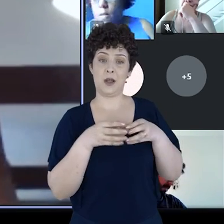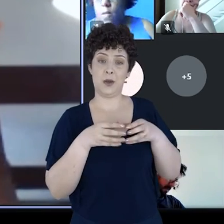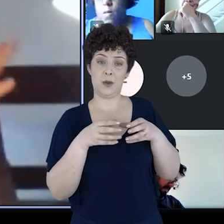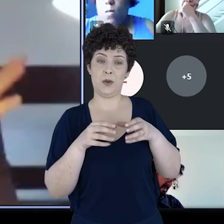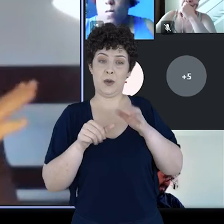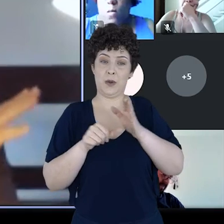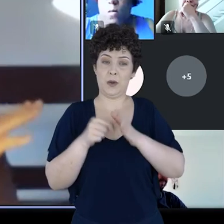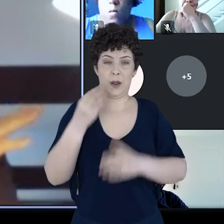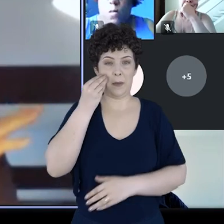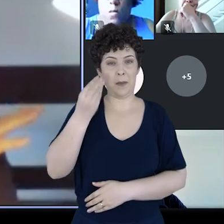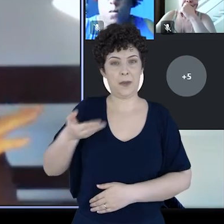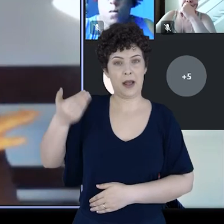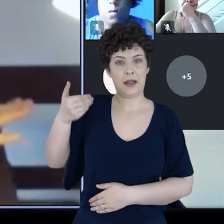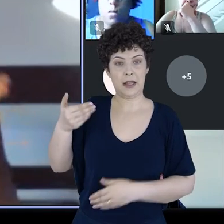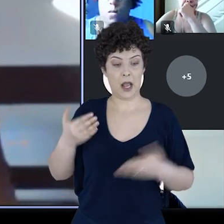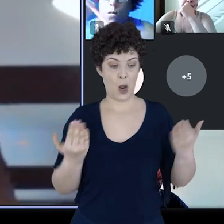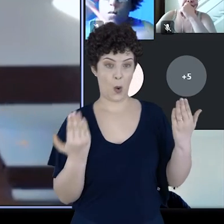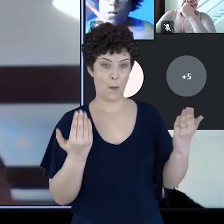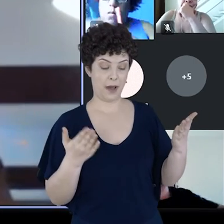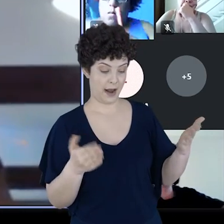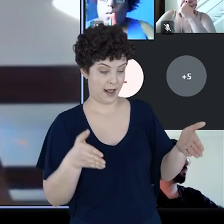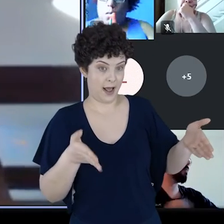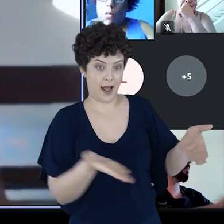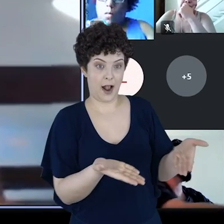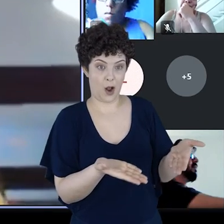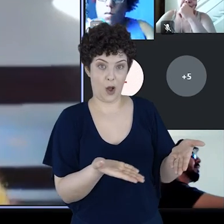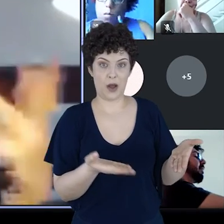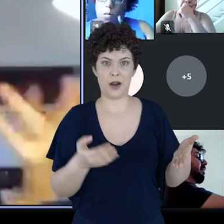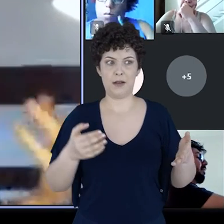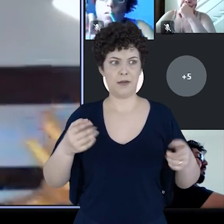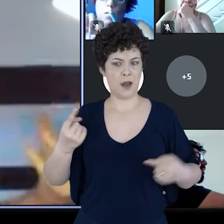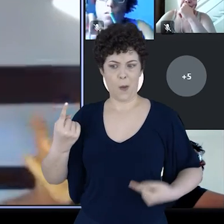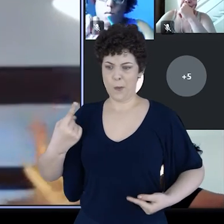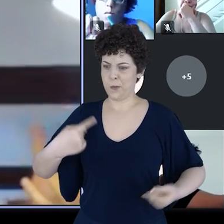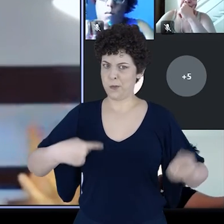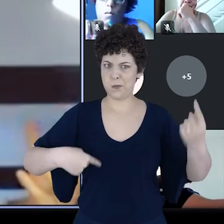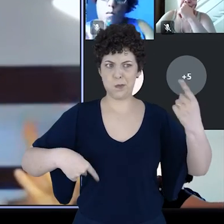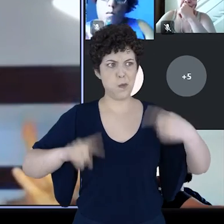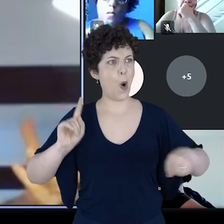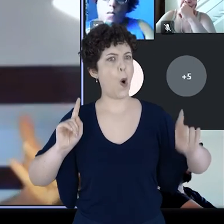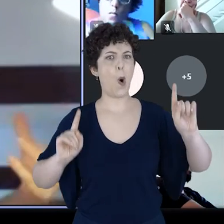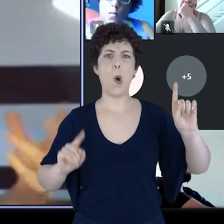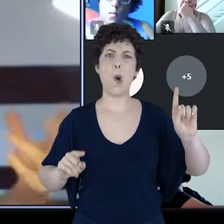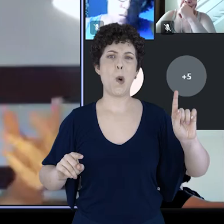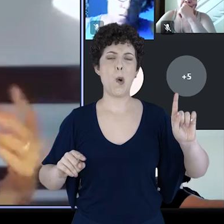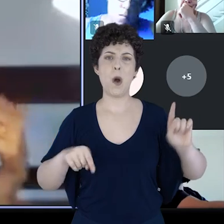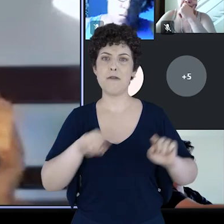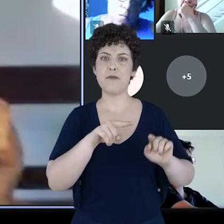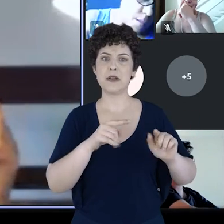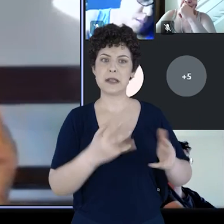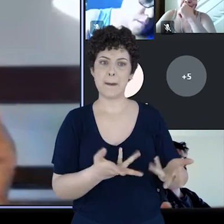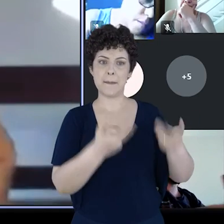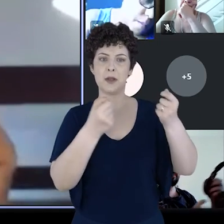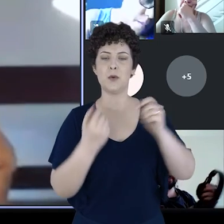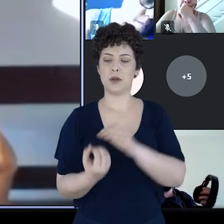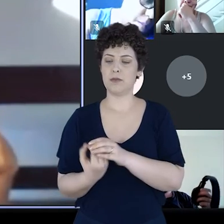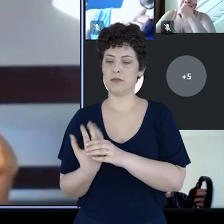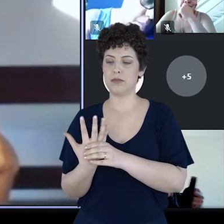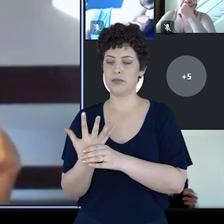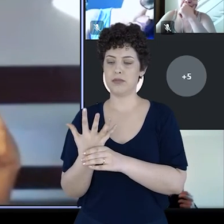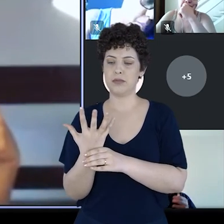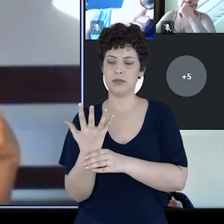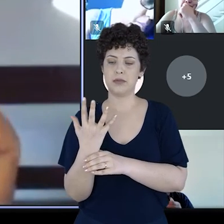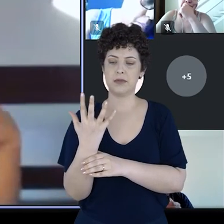né, do experimento anterior para esse, eu também vejo um salto. Né? Então, quando ela falou do crescimento